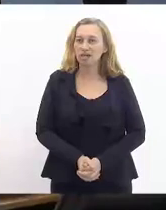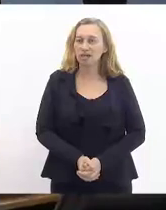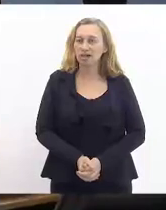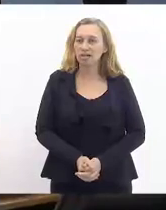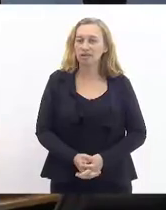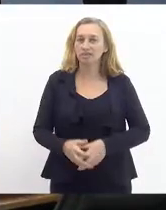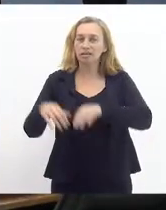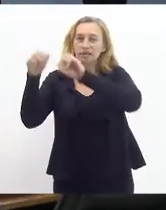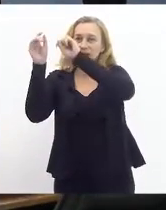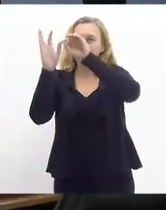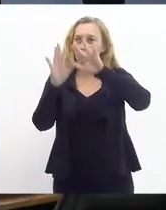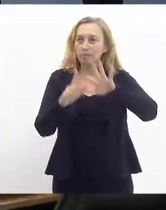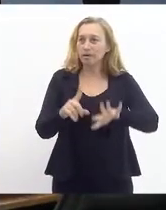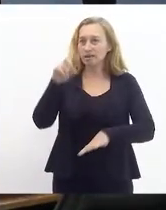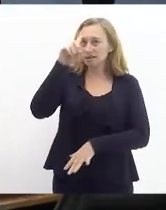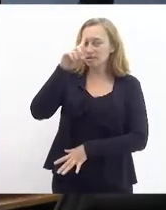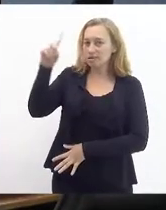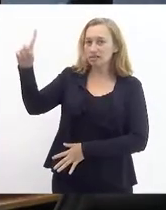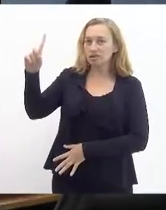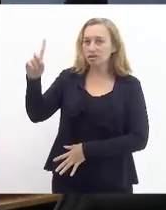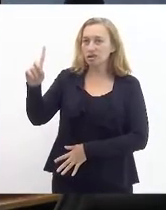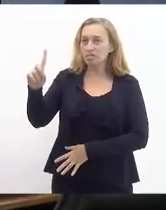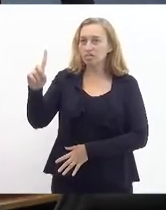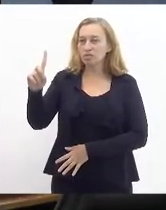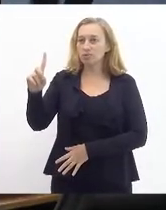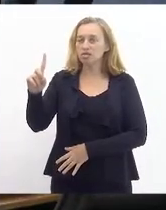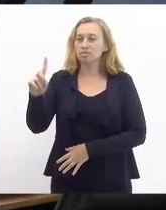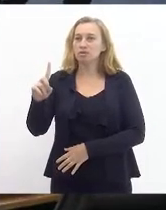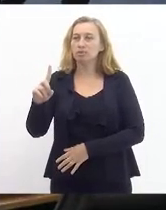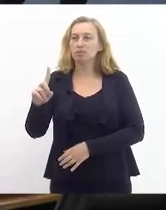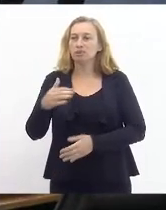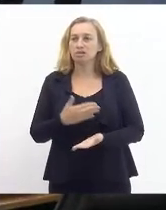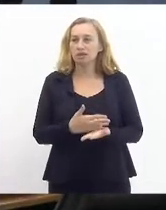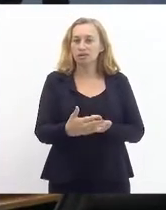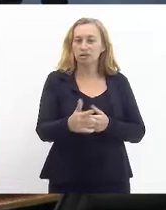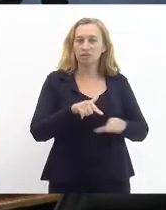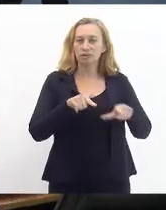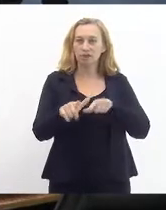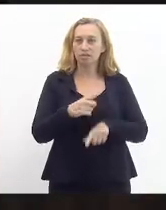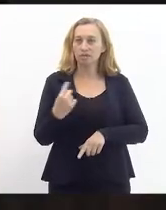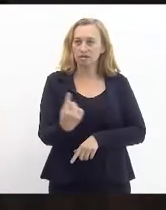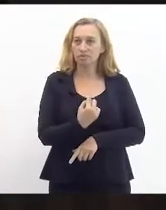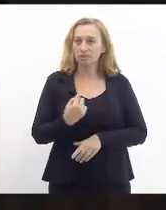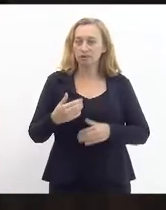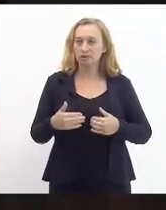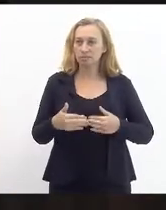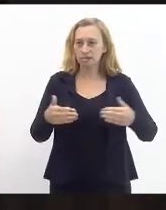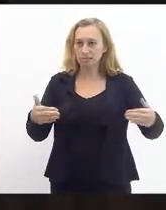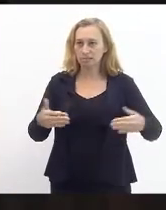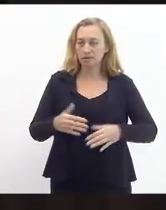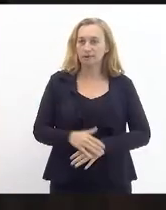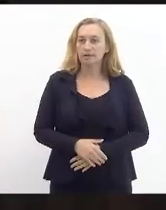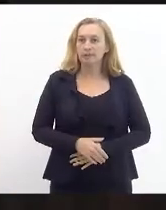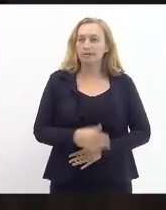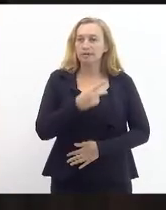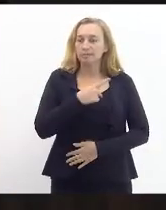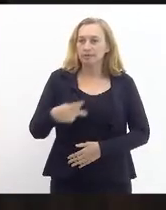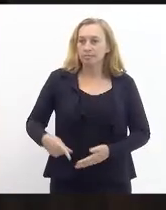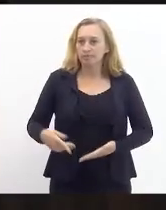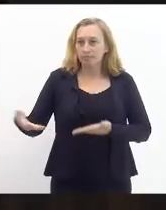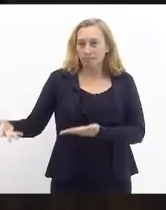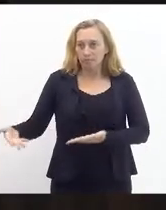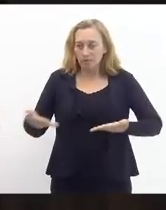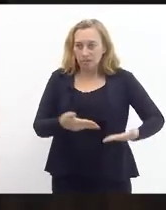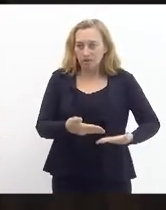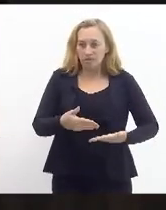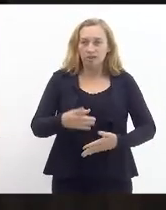em havendo número legal e sob a proteção de Deus iniciamos nosso trabalho está aberto a sessão a presença é convida o